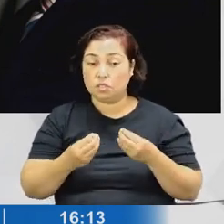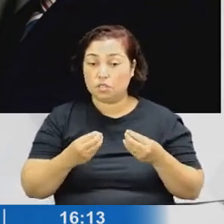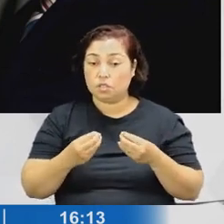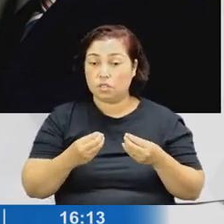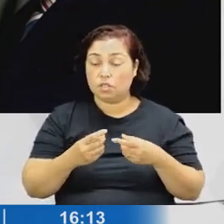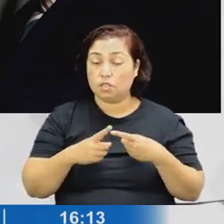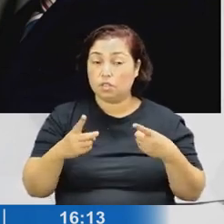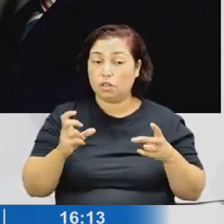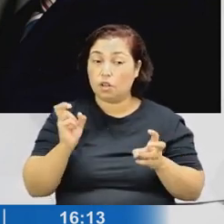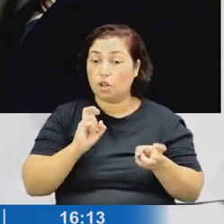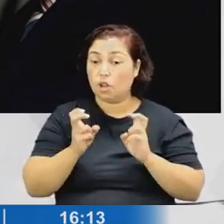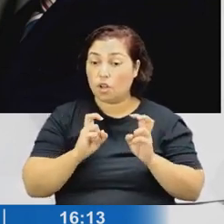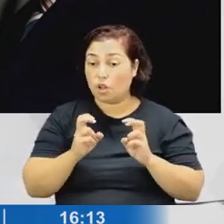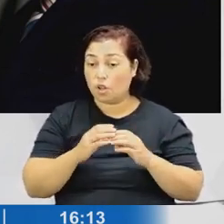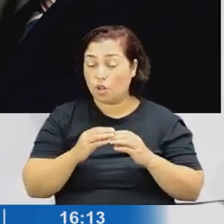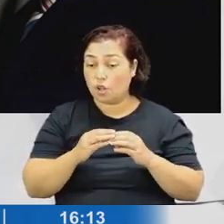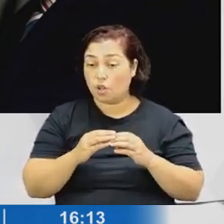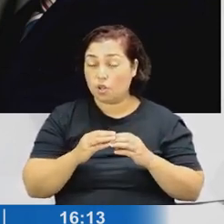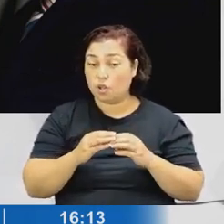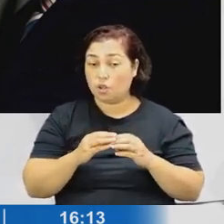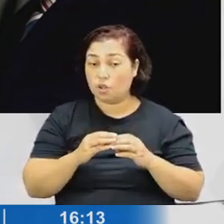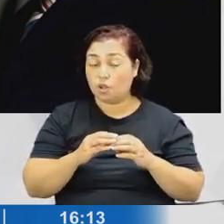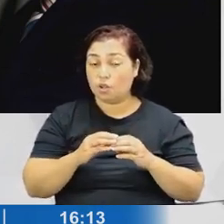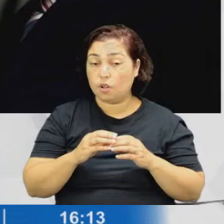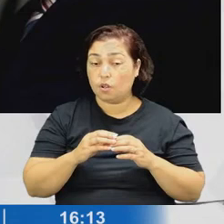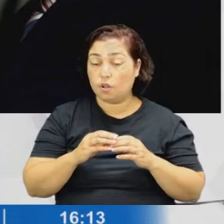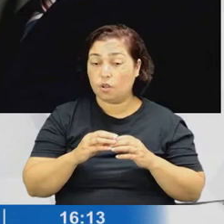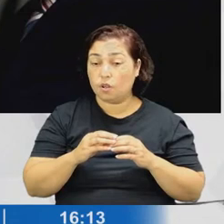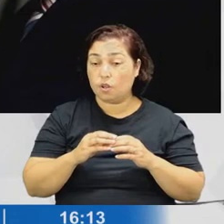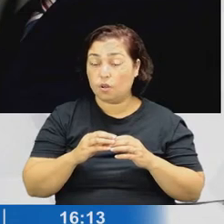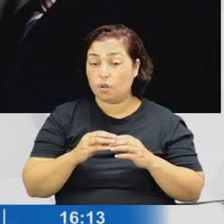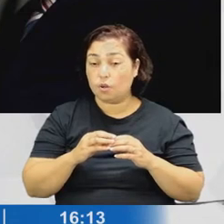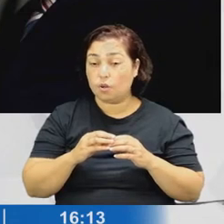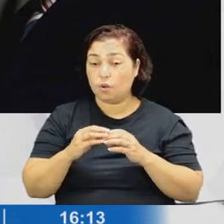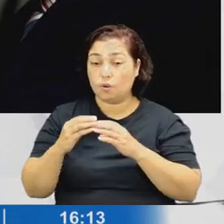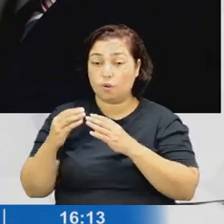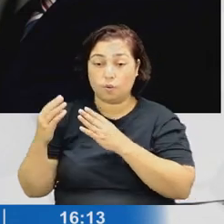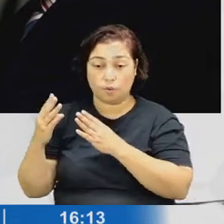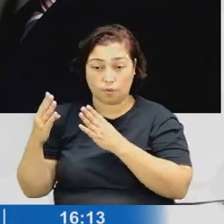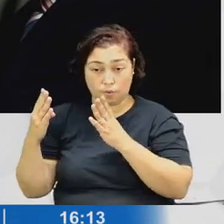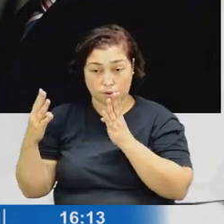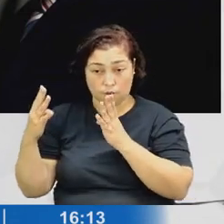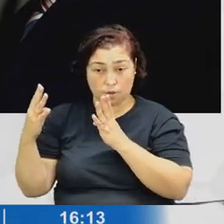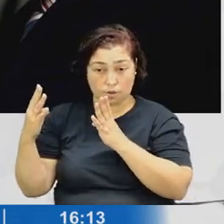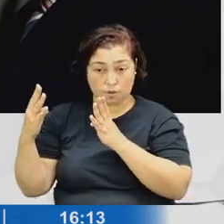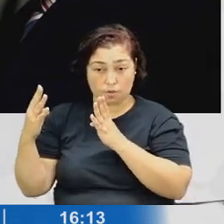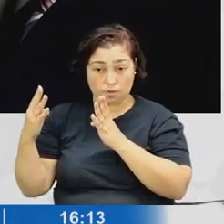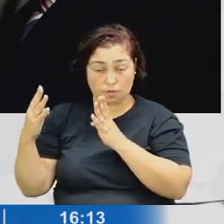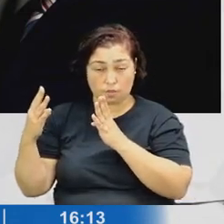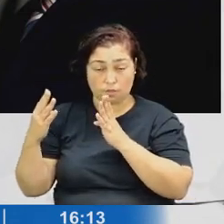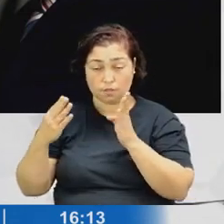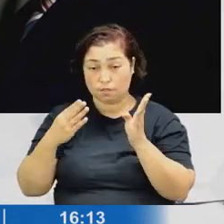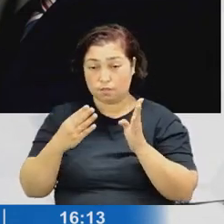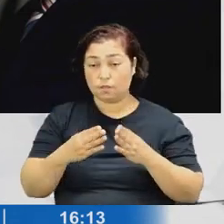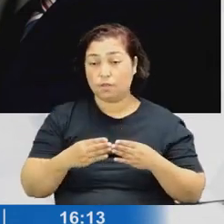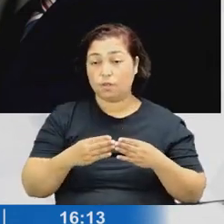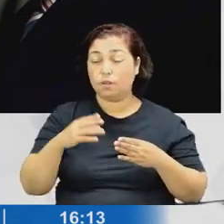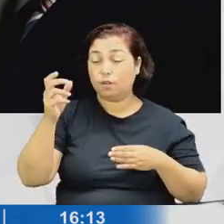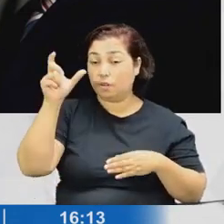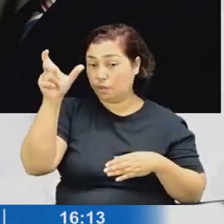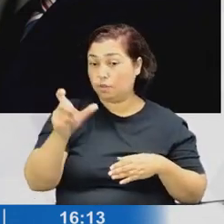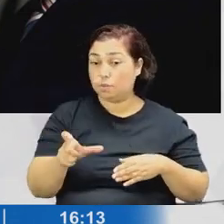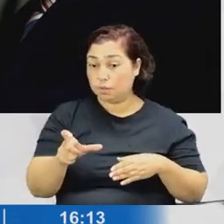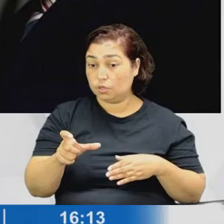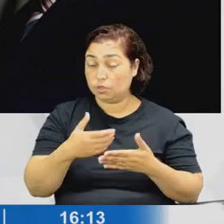muito menos agressão assim o Alckmin ele passou né da pelo menos para as pessoas